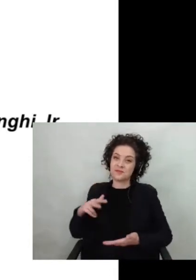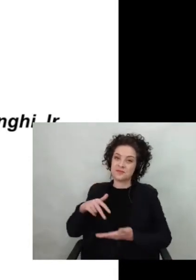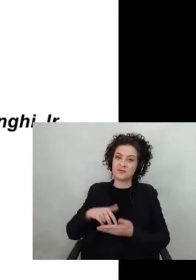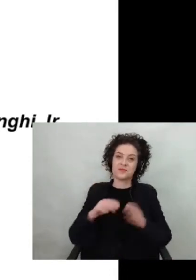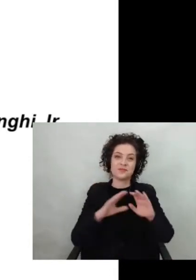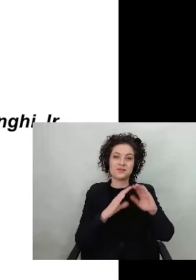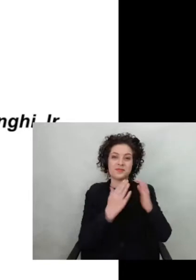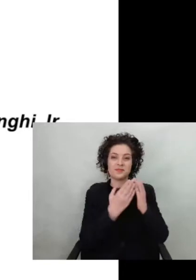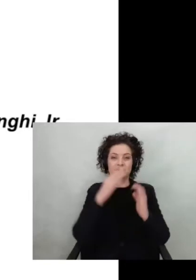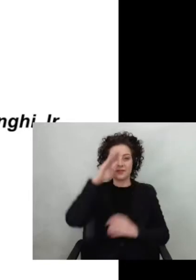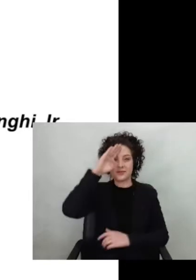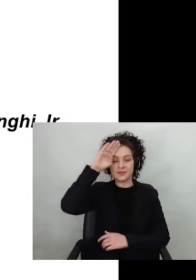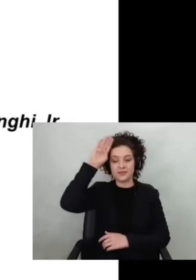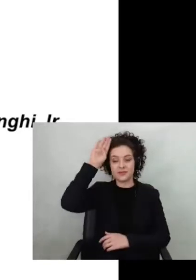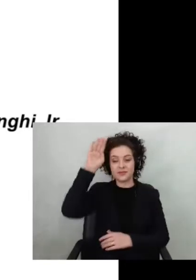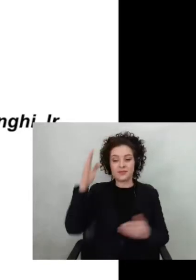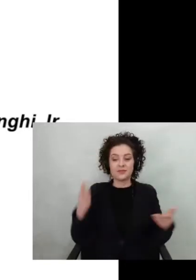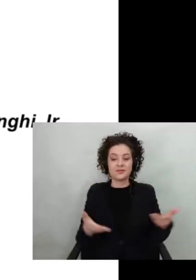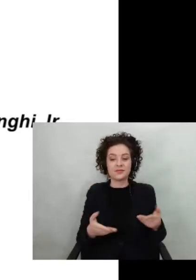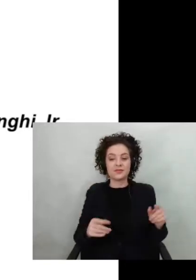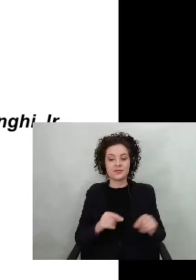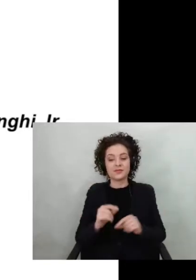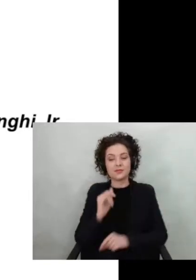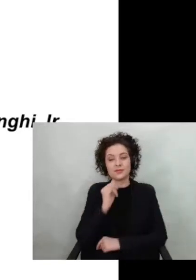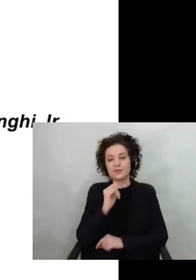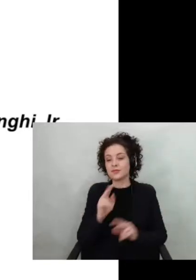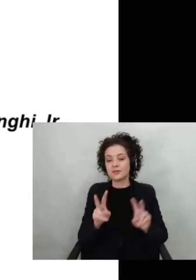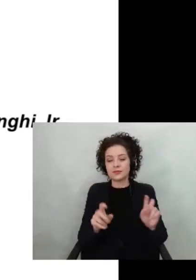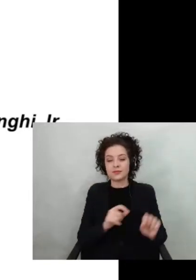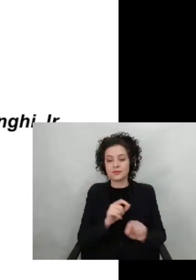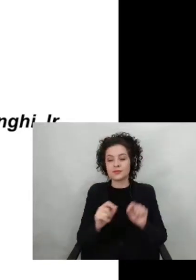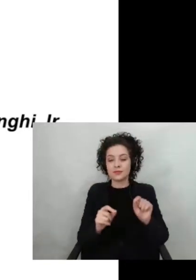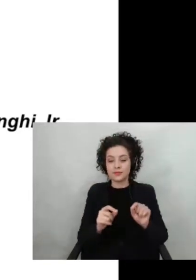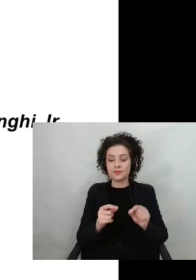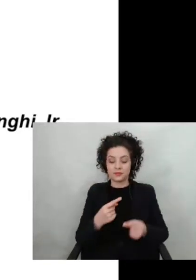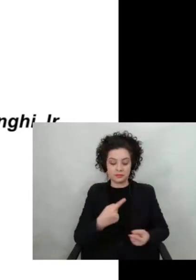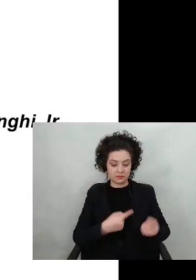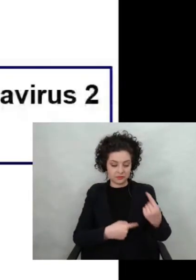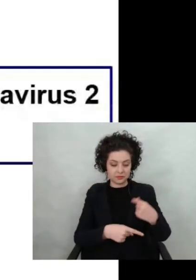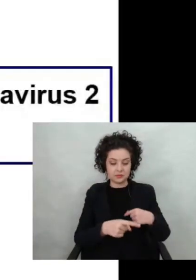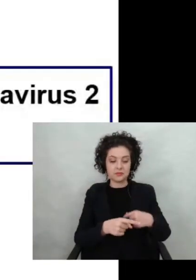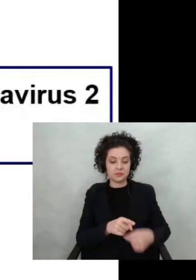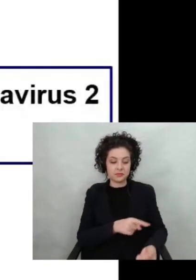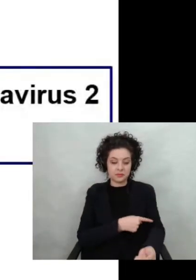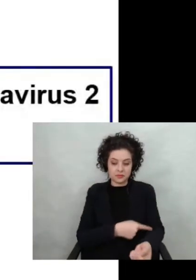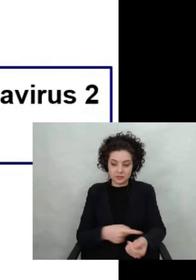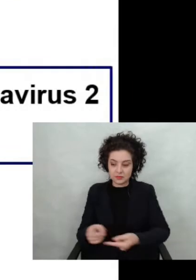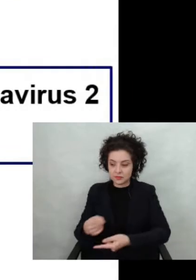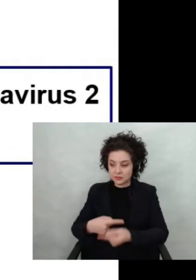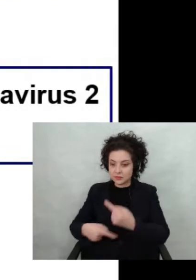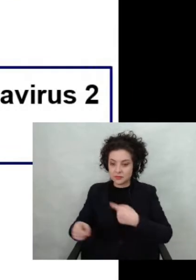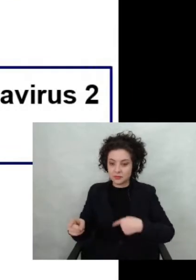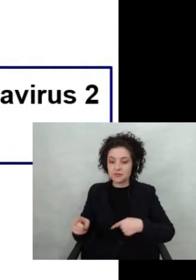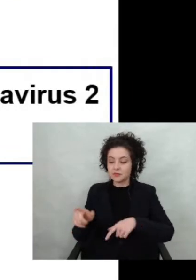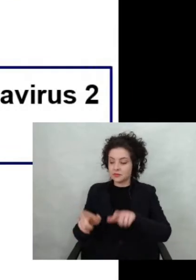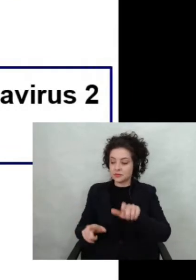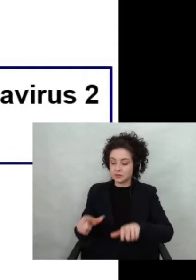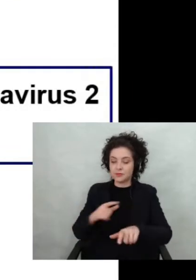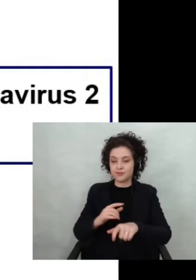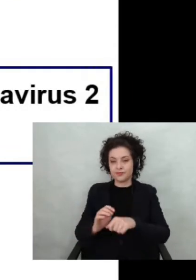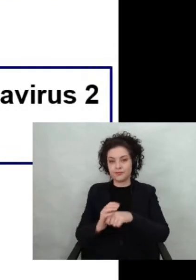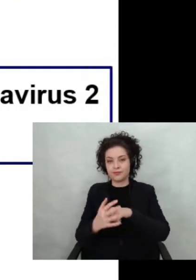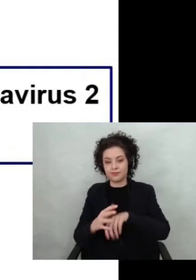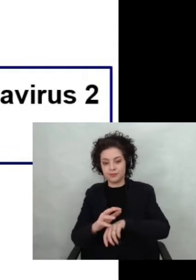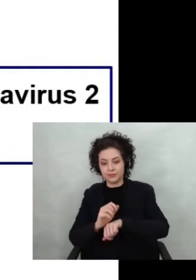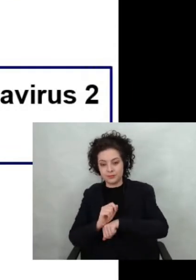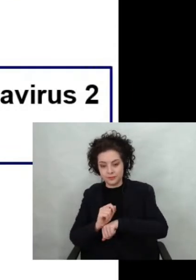E hoje eu vou falar um pouco sobre a transfusão do plasma convalescente nos pacientes com Covid-19. A professora Flávia já